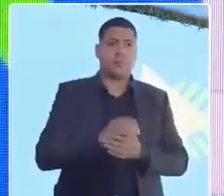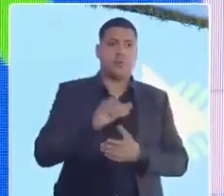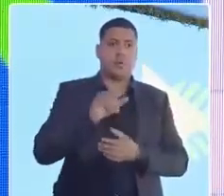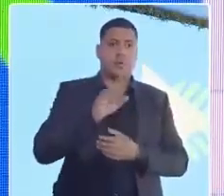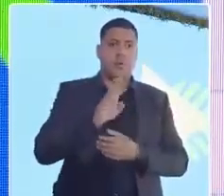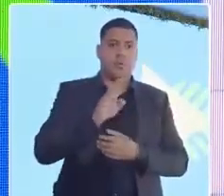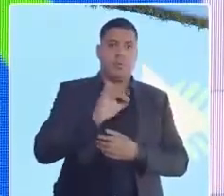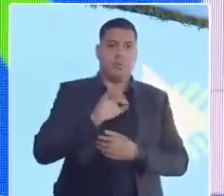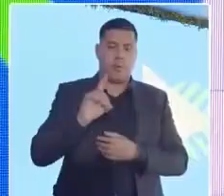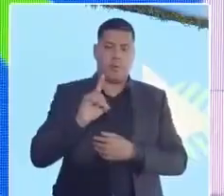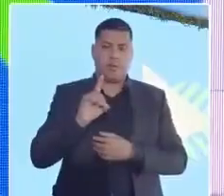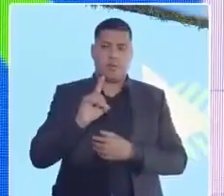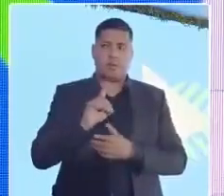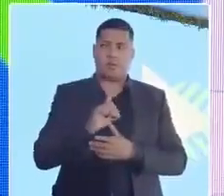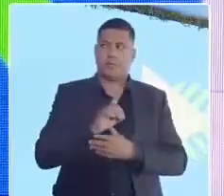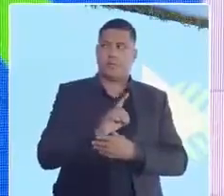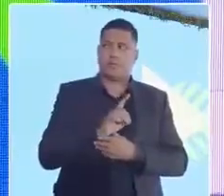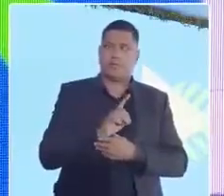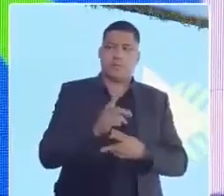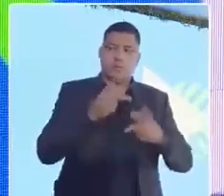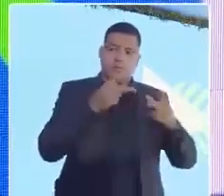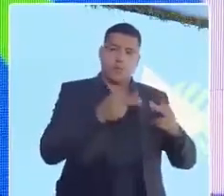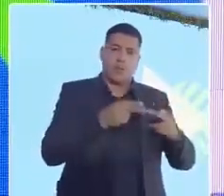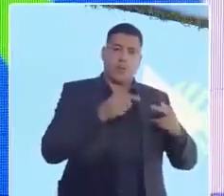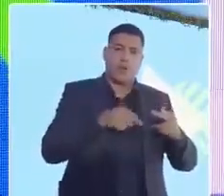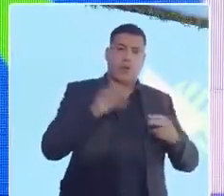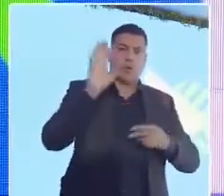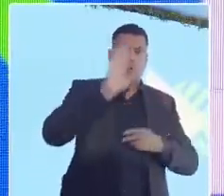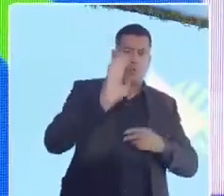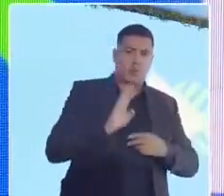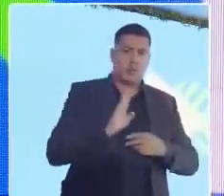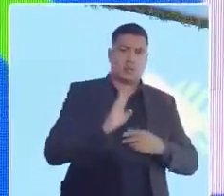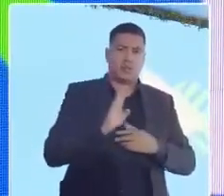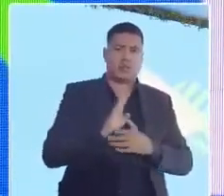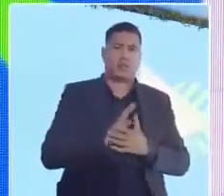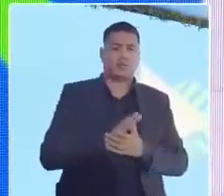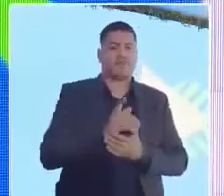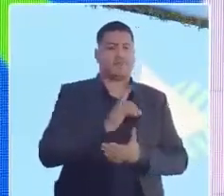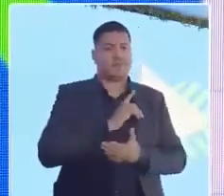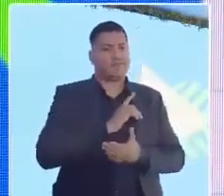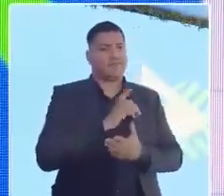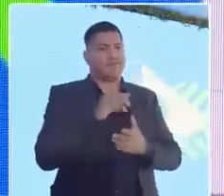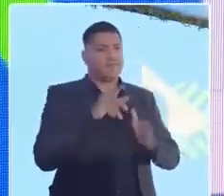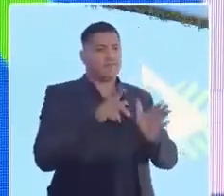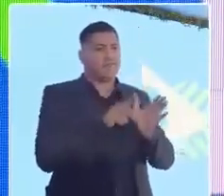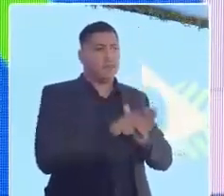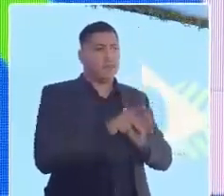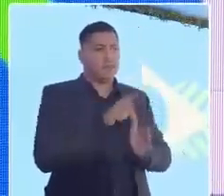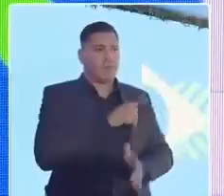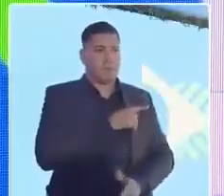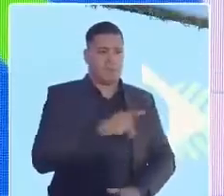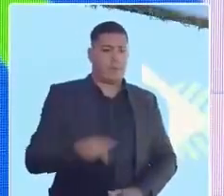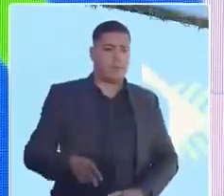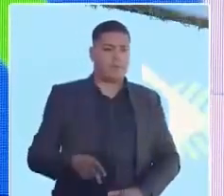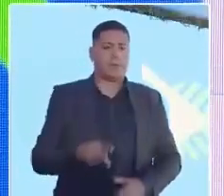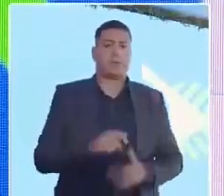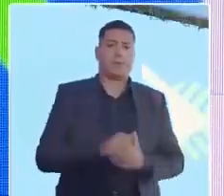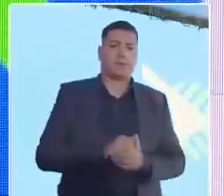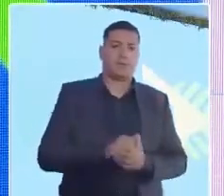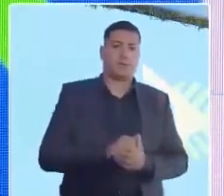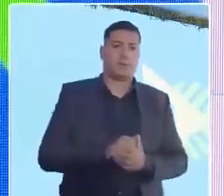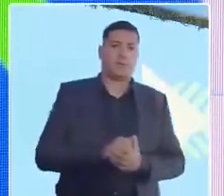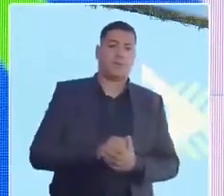bid da mesma forma que o Brasil vai ser o presidente do